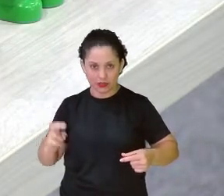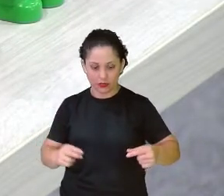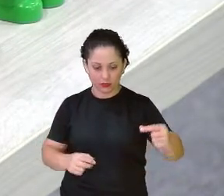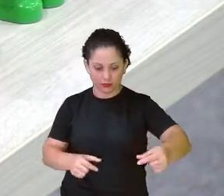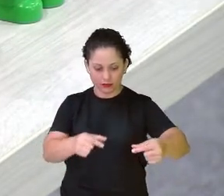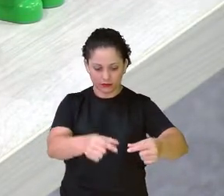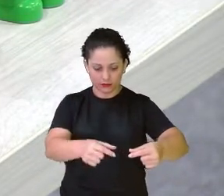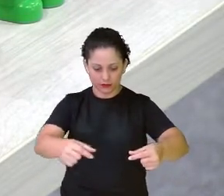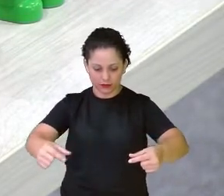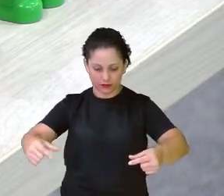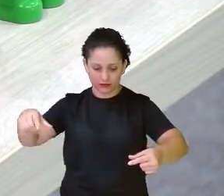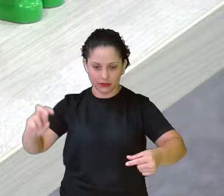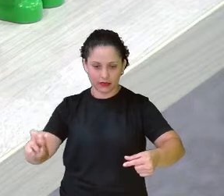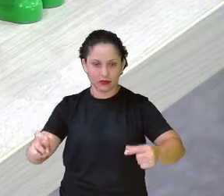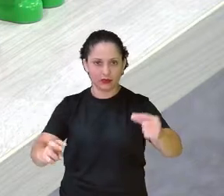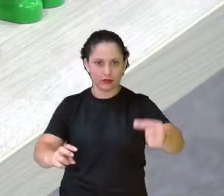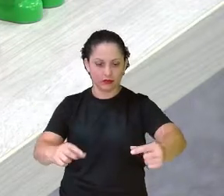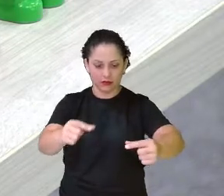e 5.